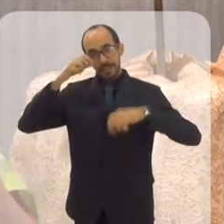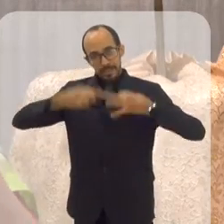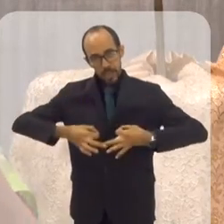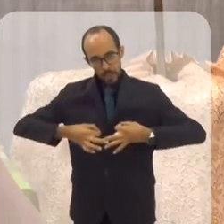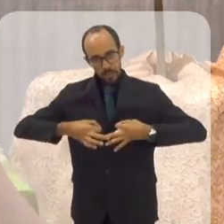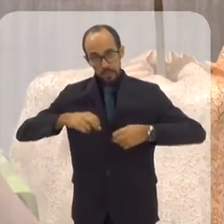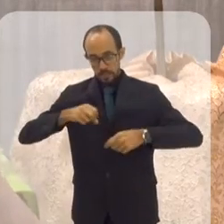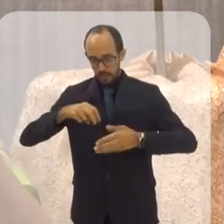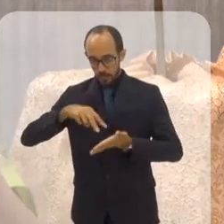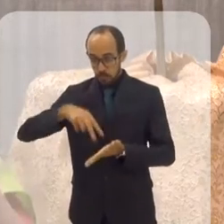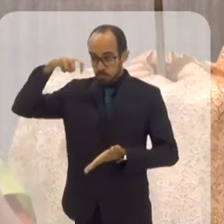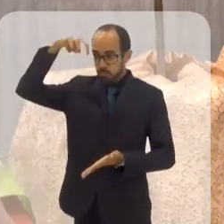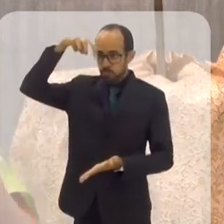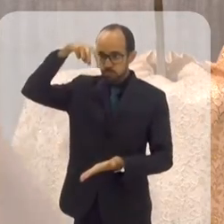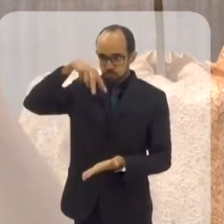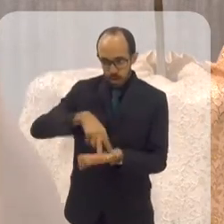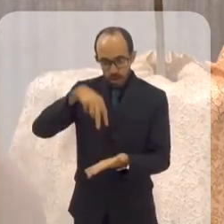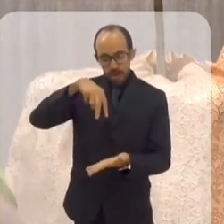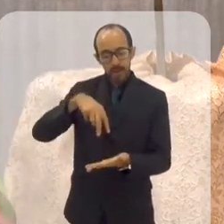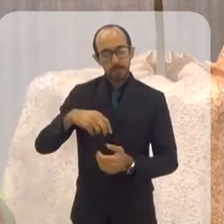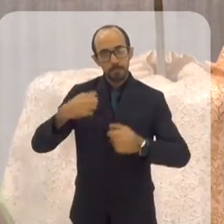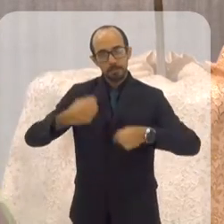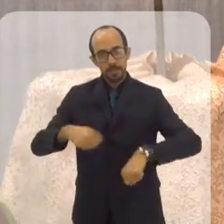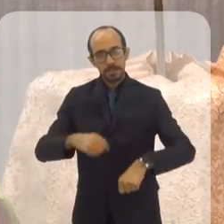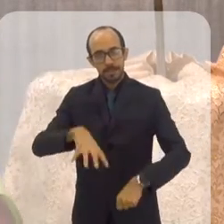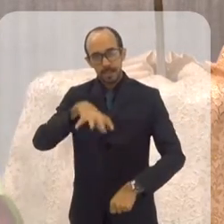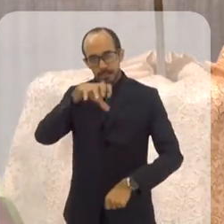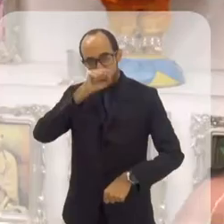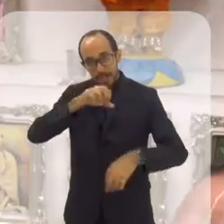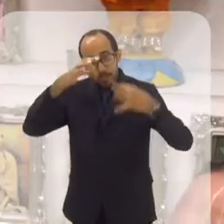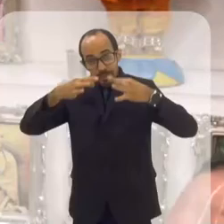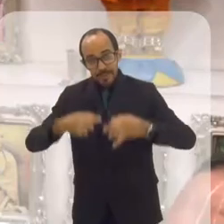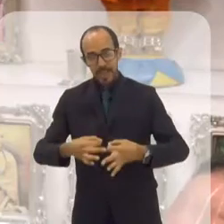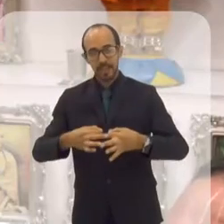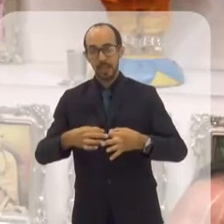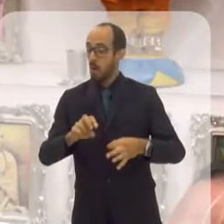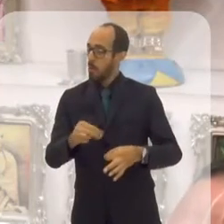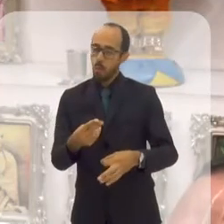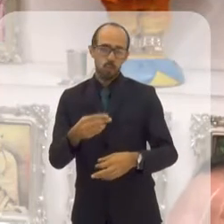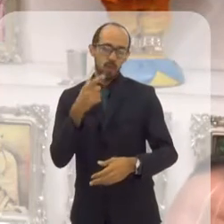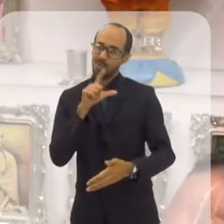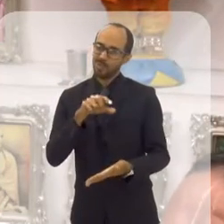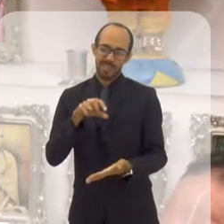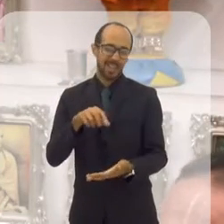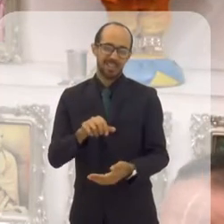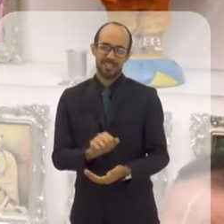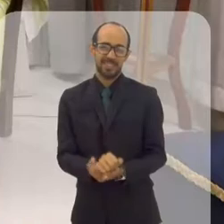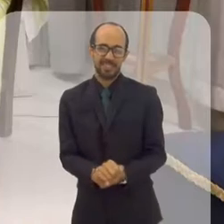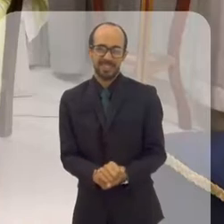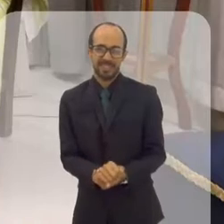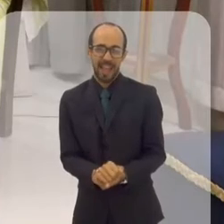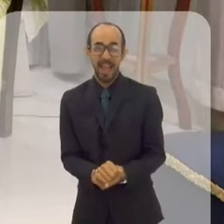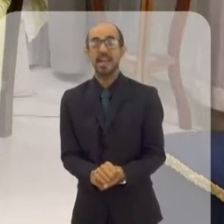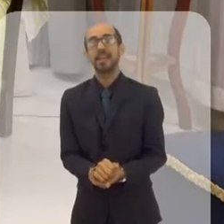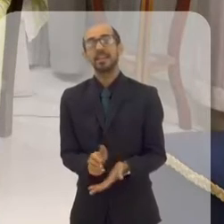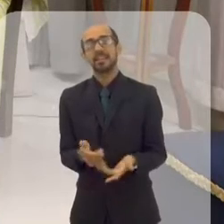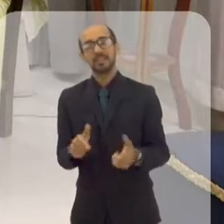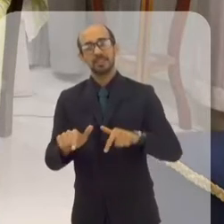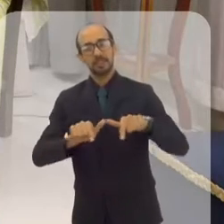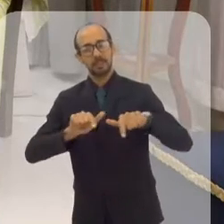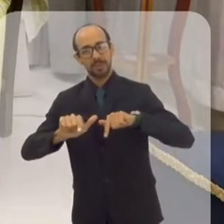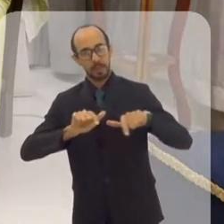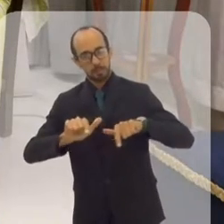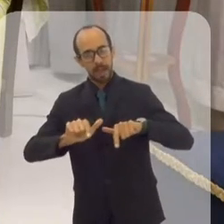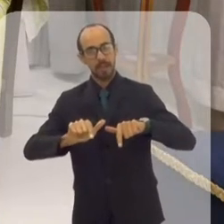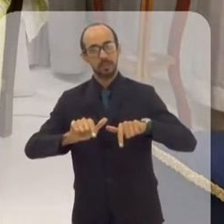na hora que ele vai fazer por exemplo um salto ele tem que ter a respiração correta se não ele não consegue dar fazer a propulsão que ele precisa Então a gente